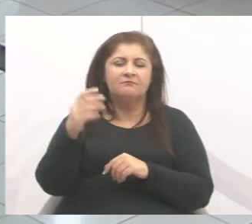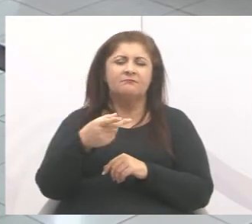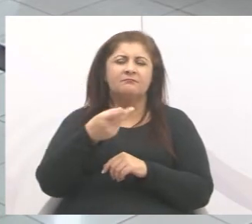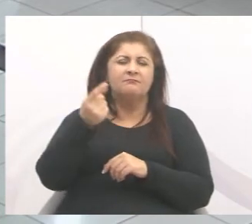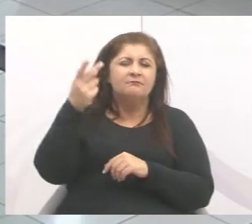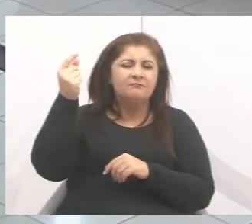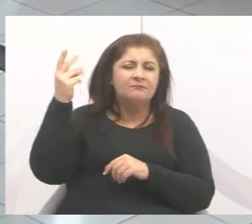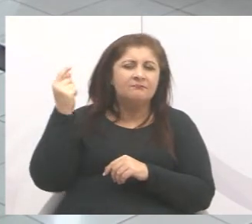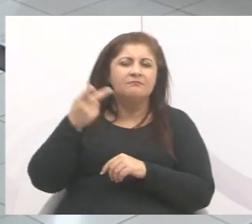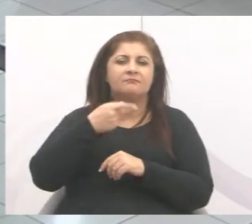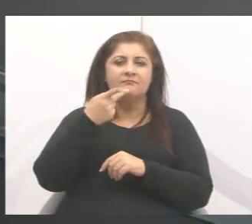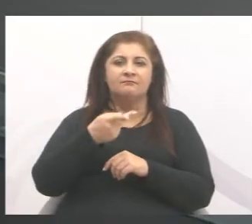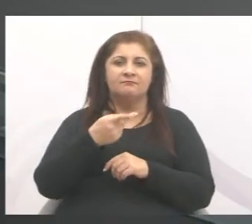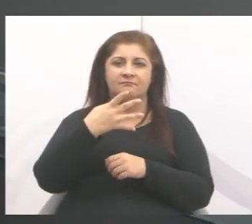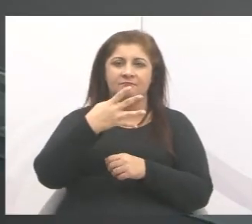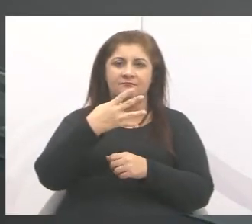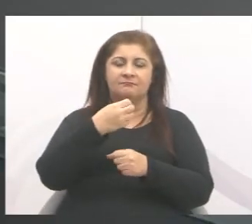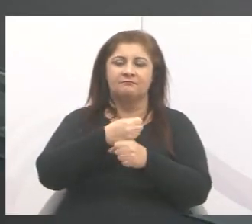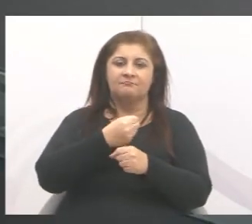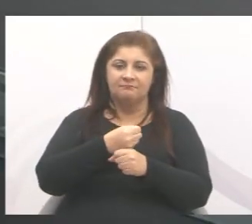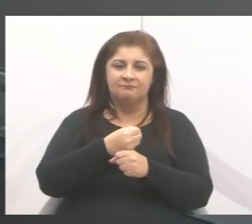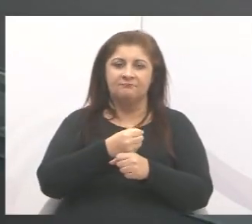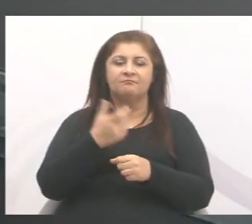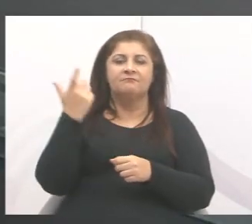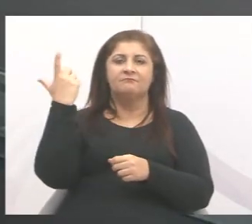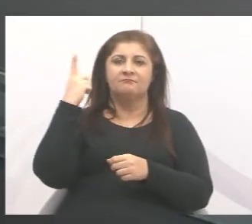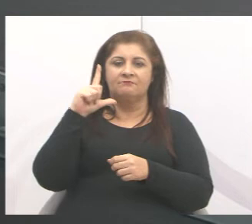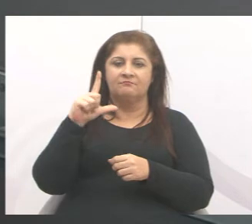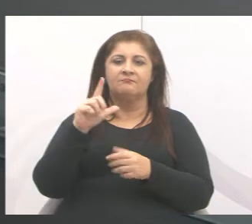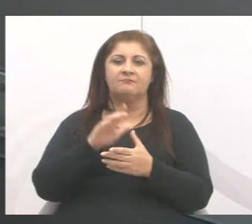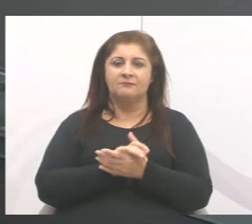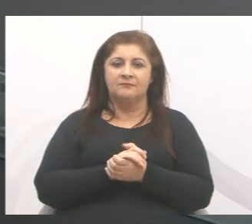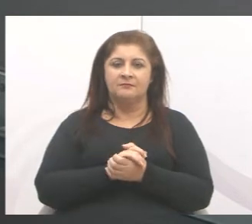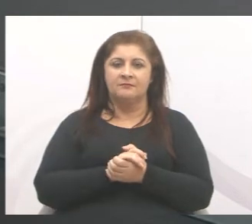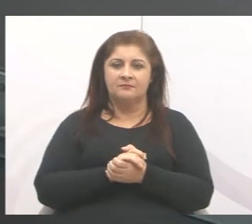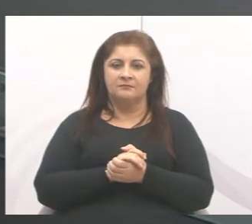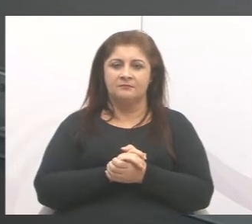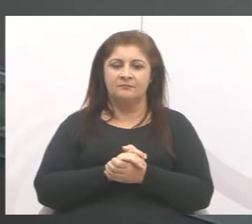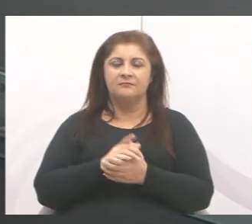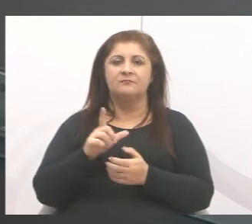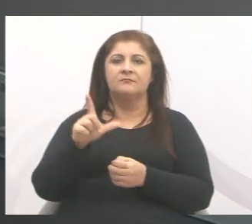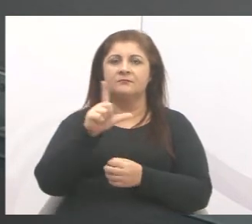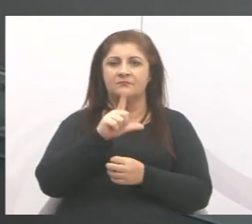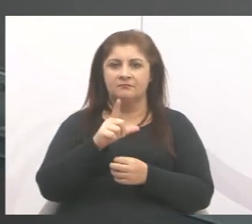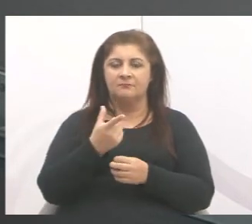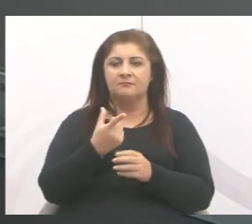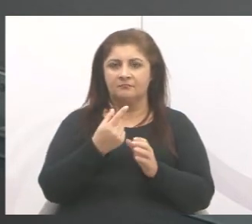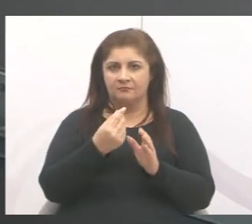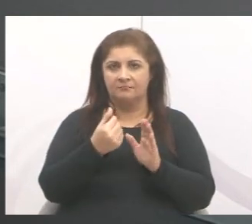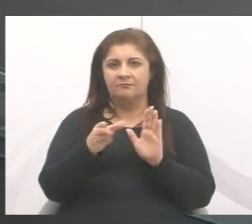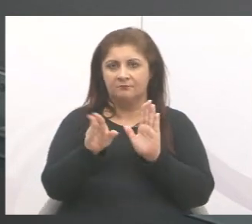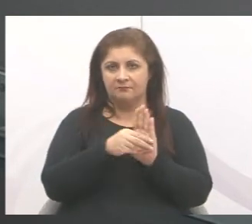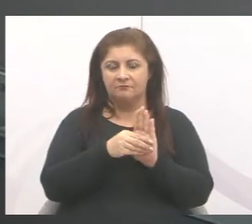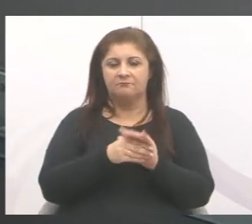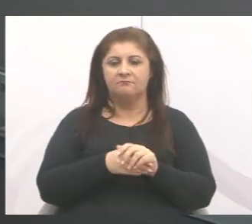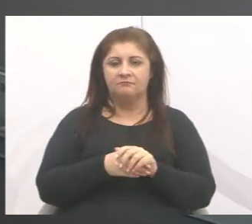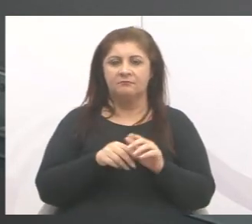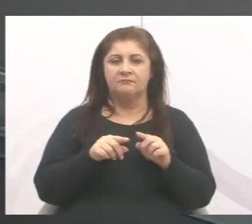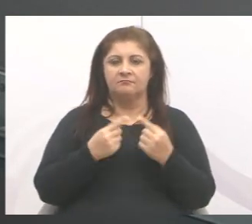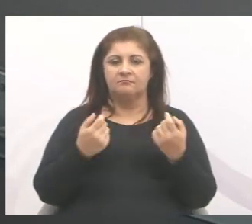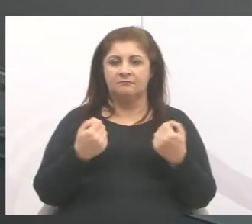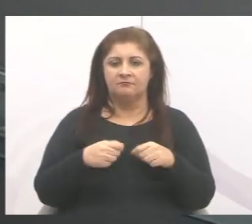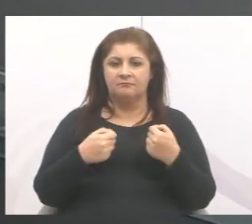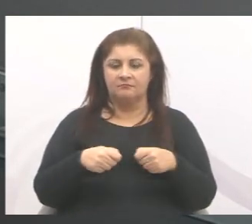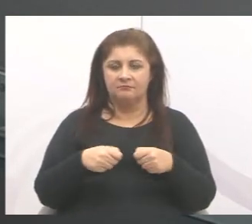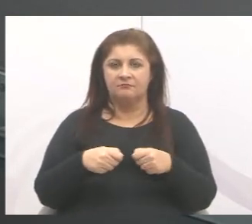sementinha e depois de 4 anos, graças a Deus, eu acho que vai sair do papel. Lógico que eu mandei as emendas, mas a gente sabe que precisa